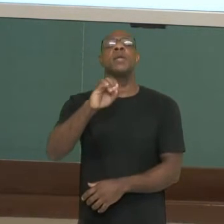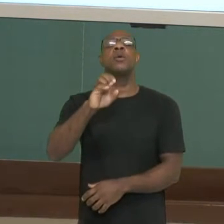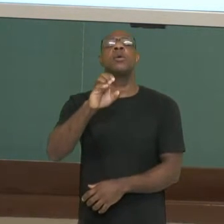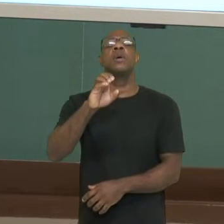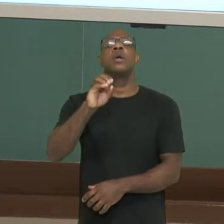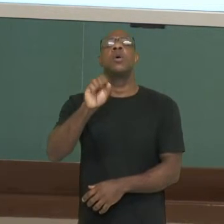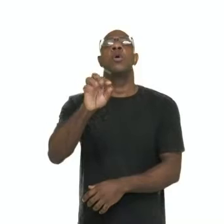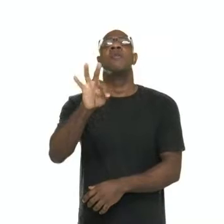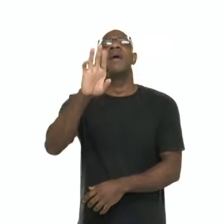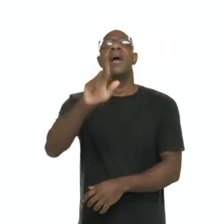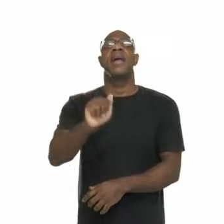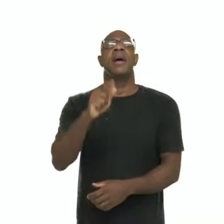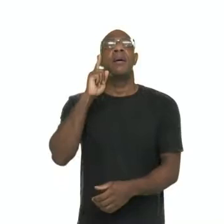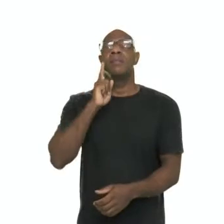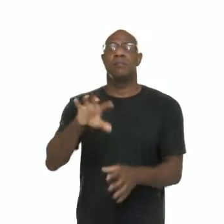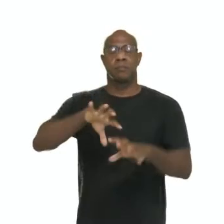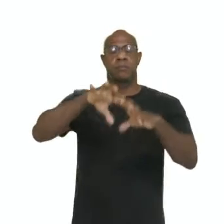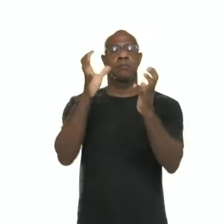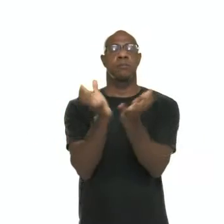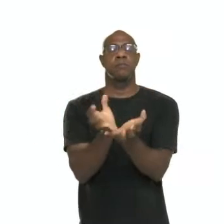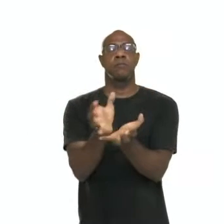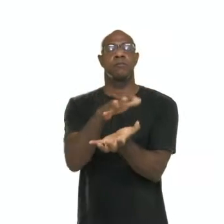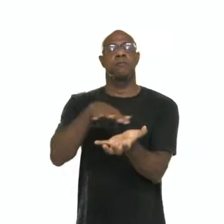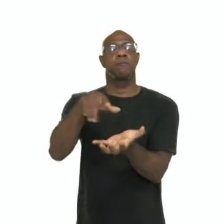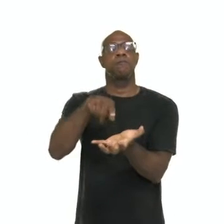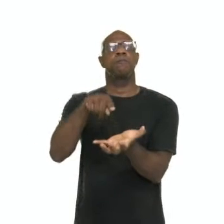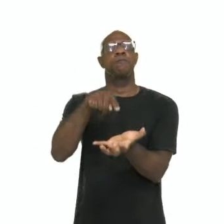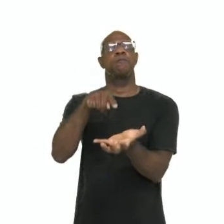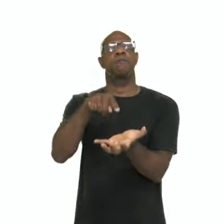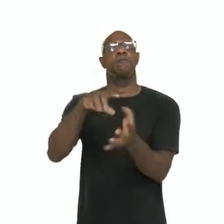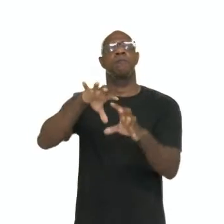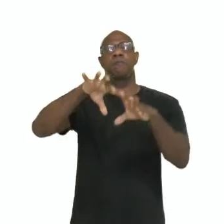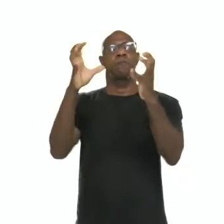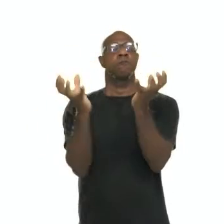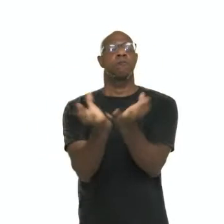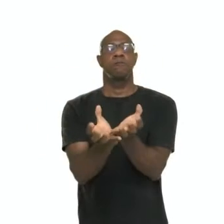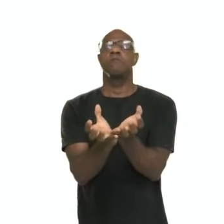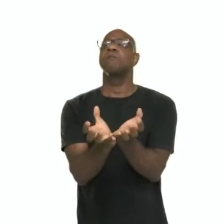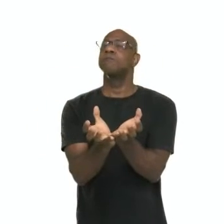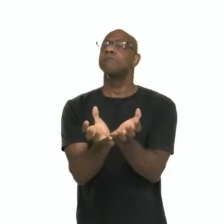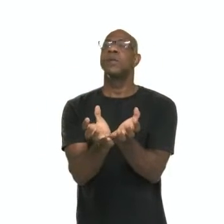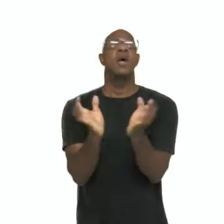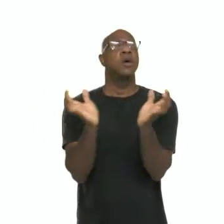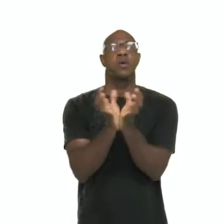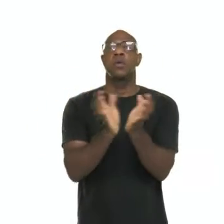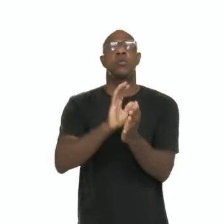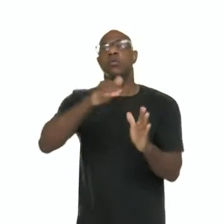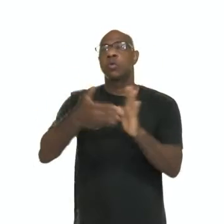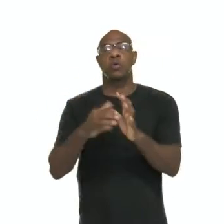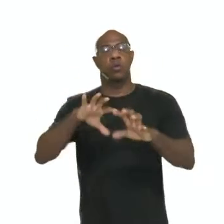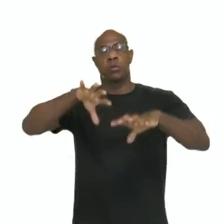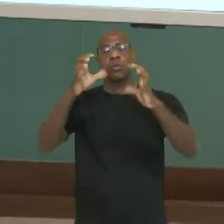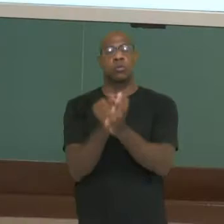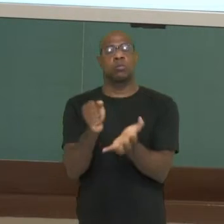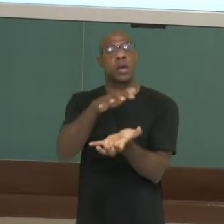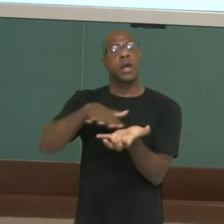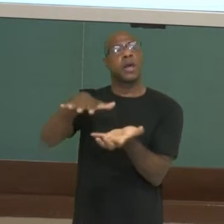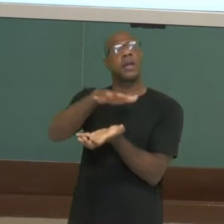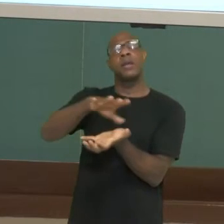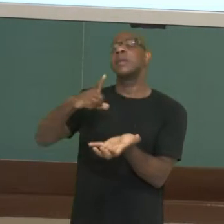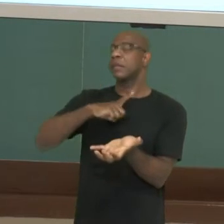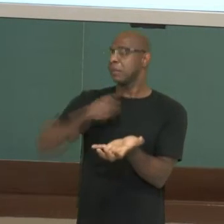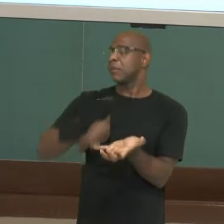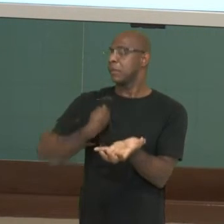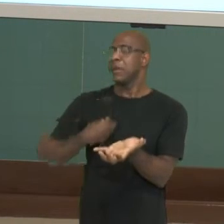planeta onde encontramos os seres vivos, o conjunto de todos os ecossistemas existentes